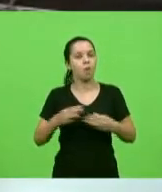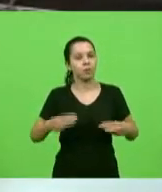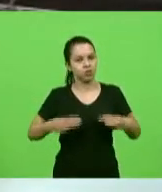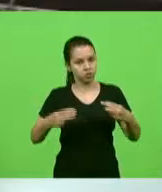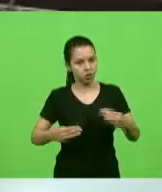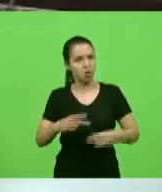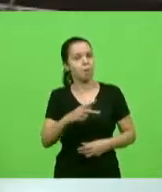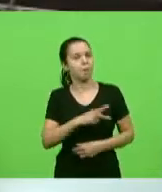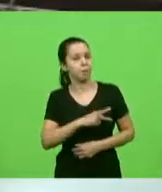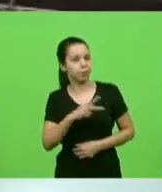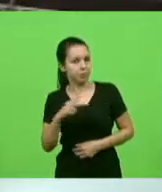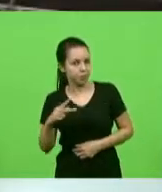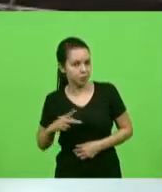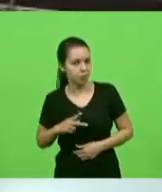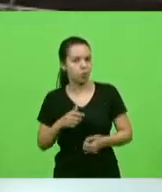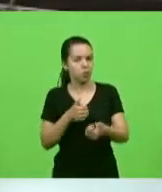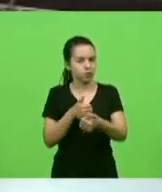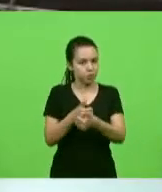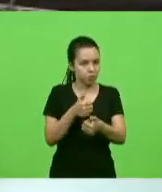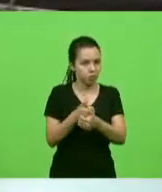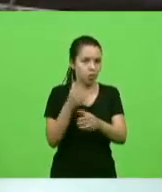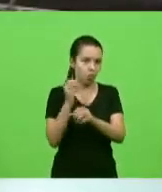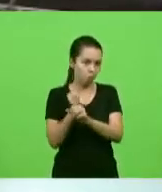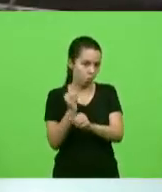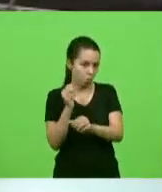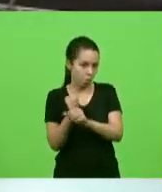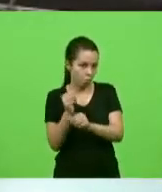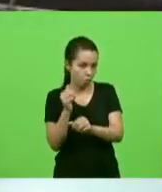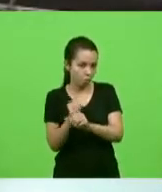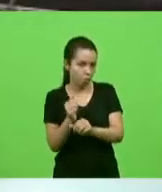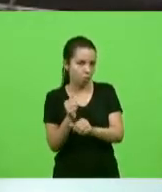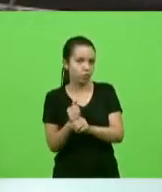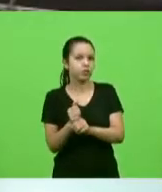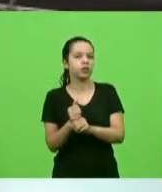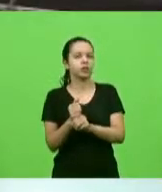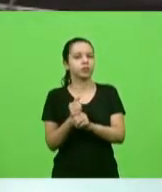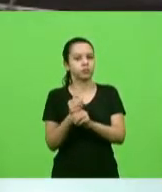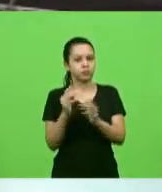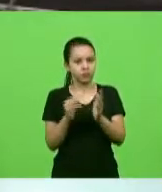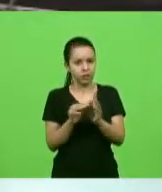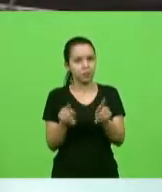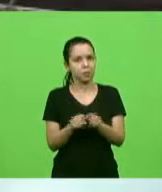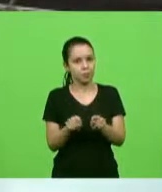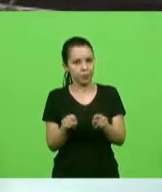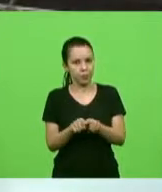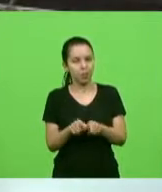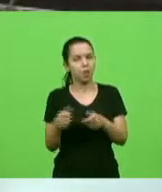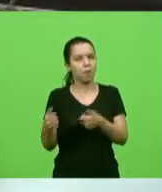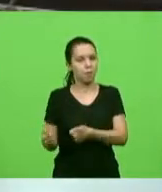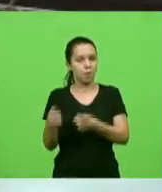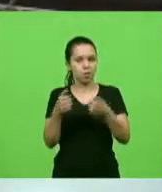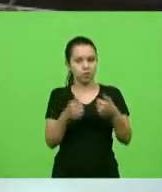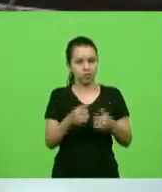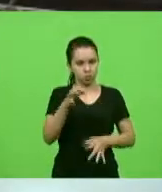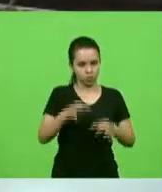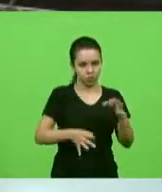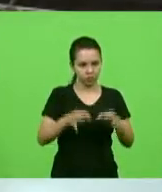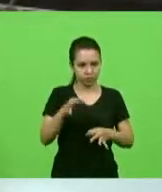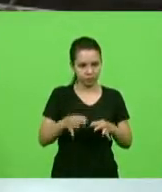Ministério Público, ao Tribunal de Contas e, em última análise, ao Poder Judiciário.